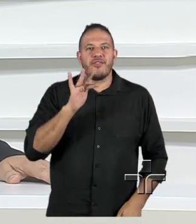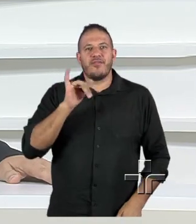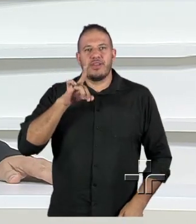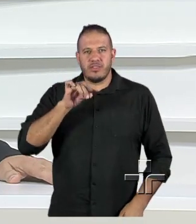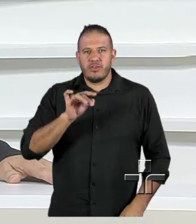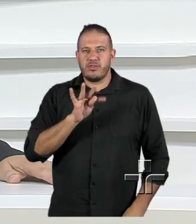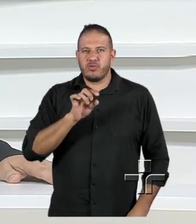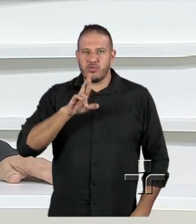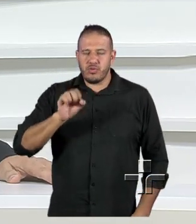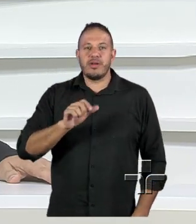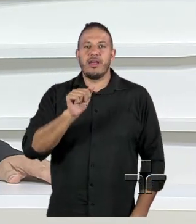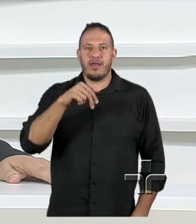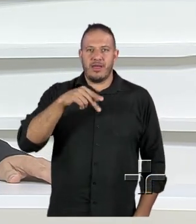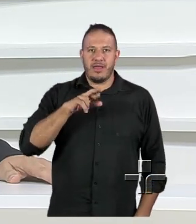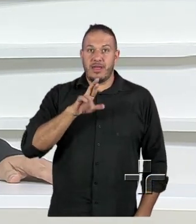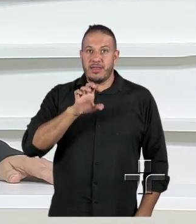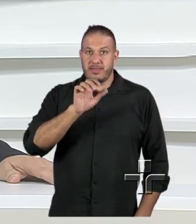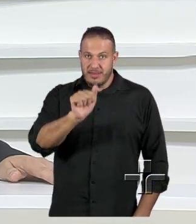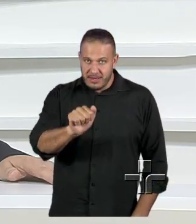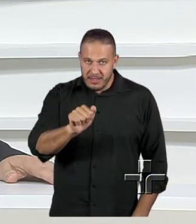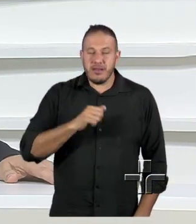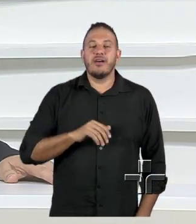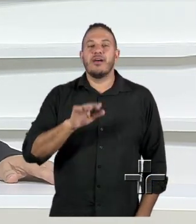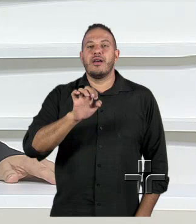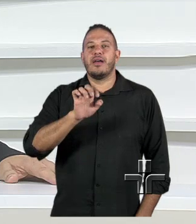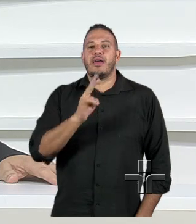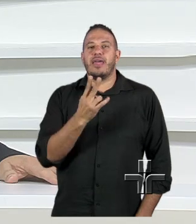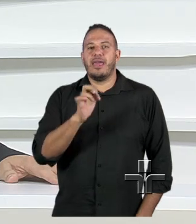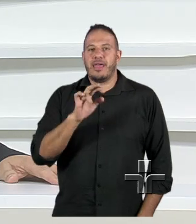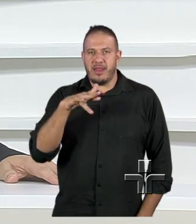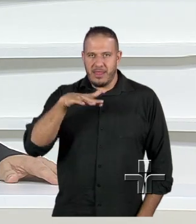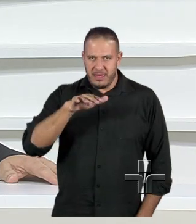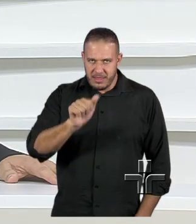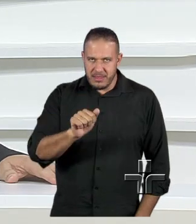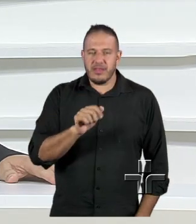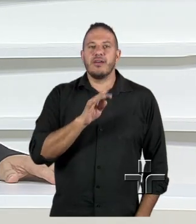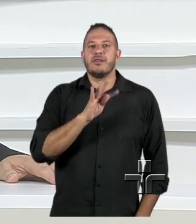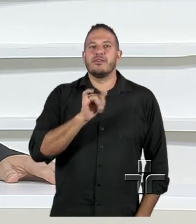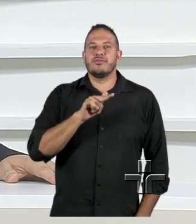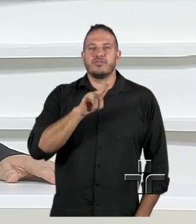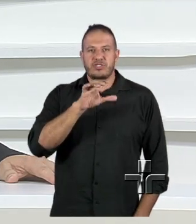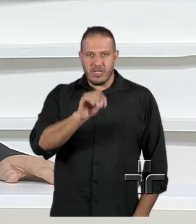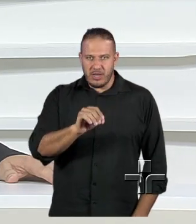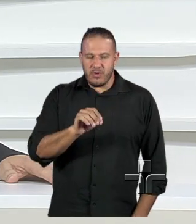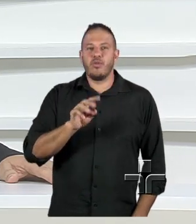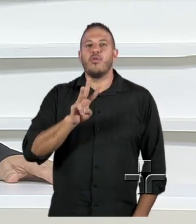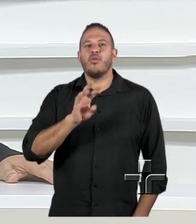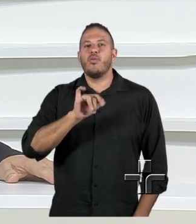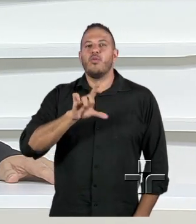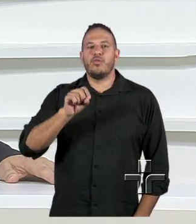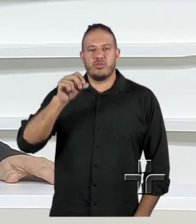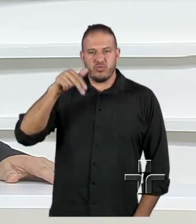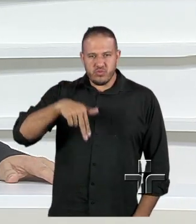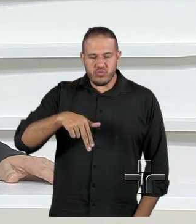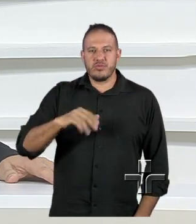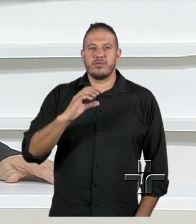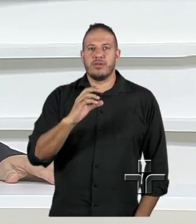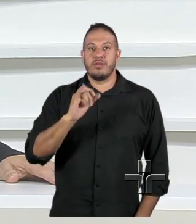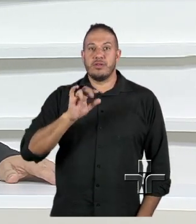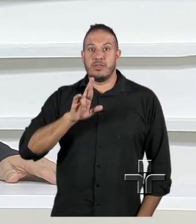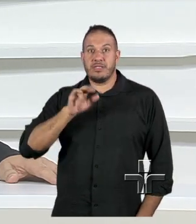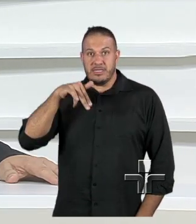Torres, da Andréa Wolfenbittel, da Helena Galante, do Thiago Uberreis, do Wilson Poit, do